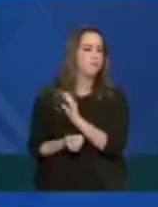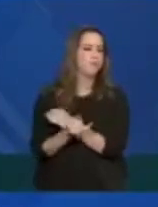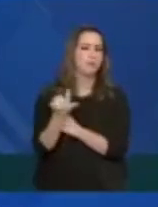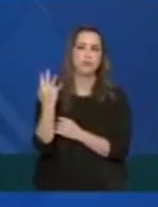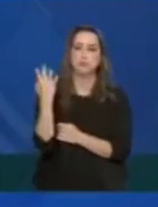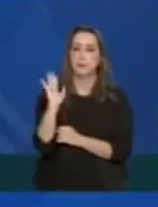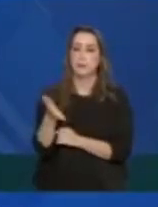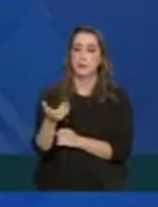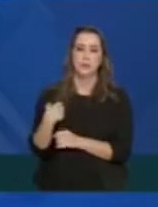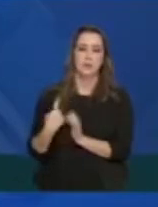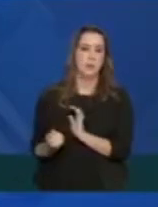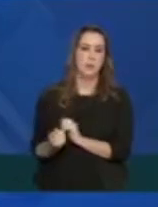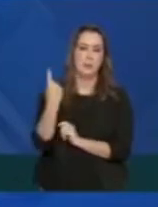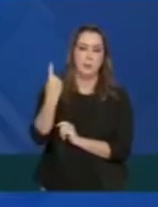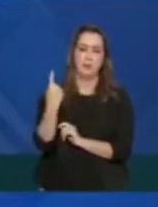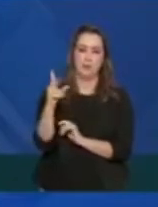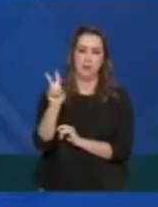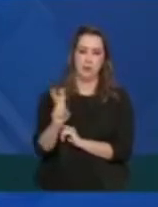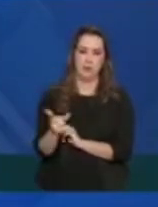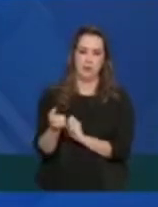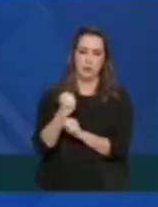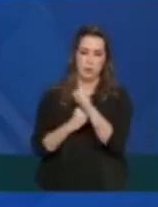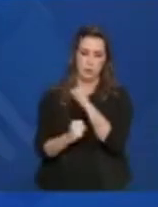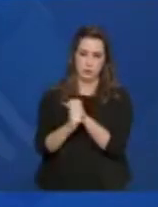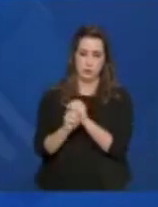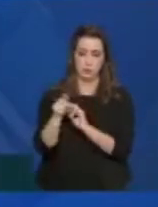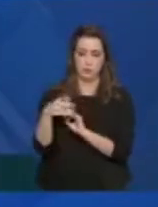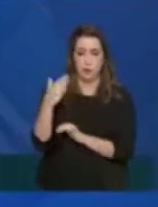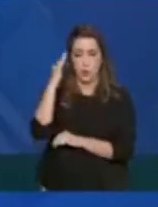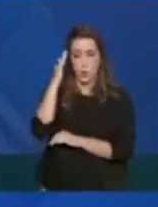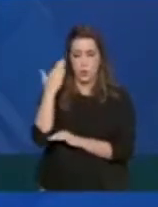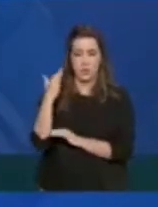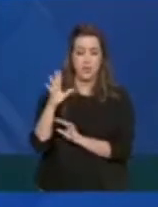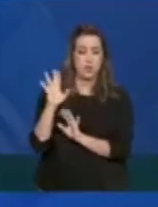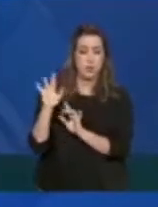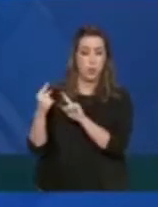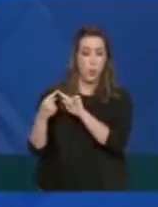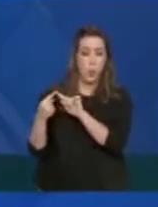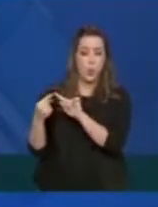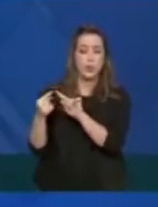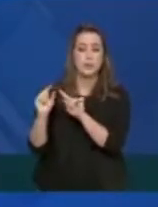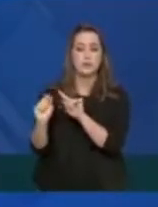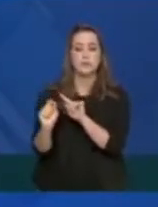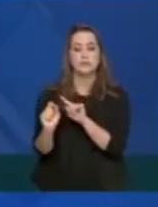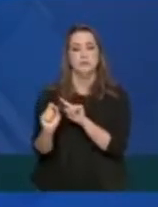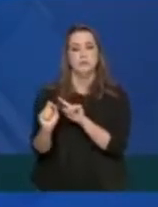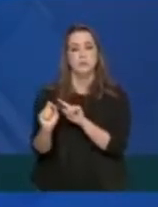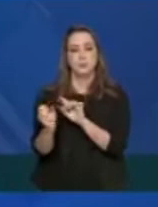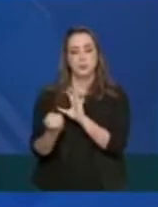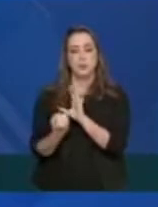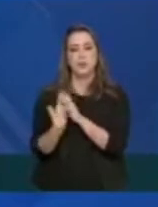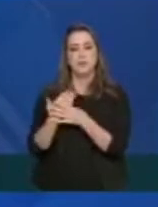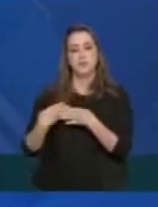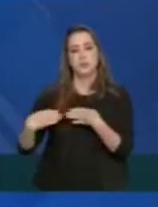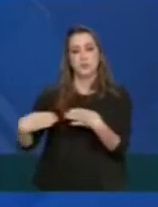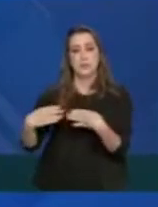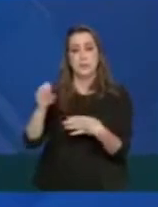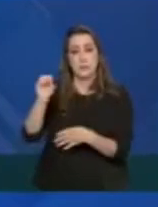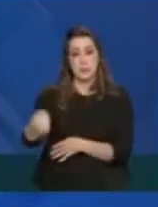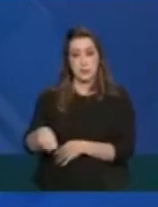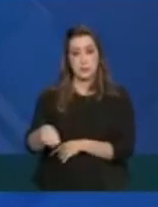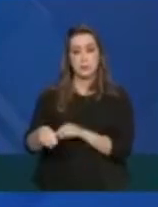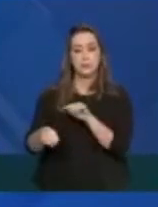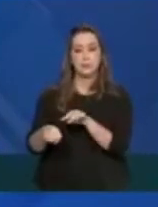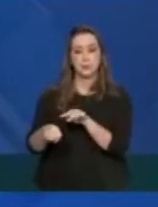primeira oportunidade, no início do ano, o entendimento da maioria era que a criação do Ministério, sim,